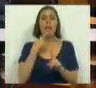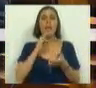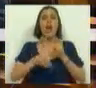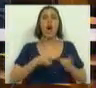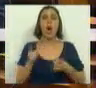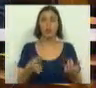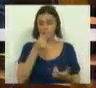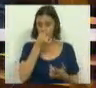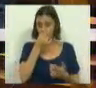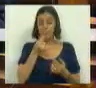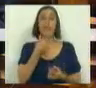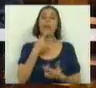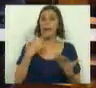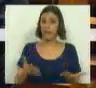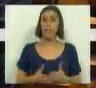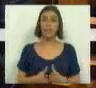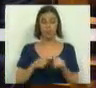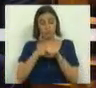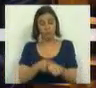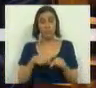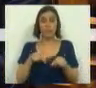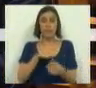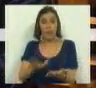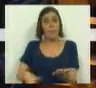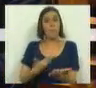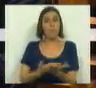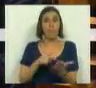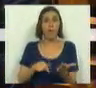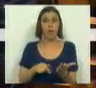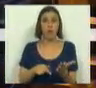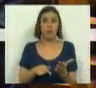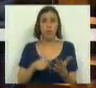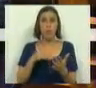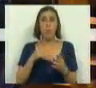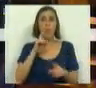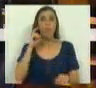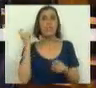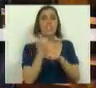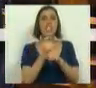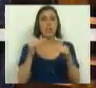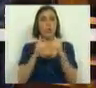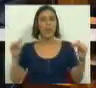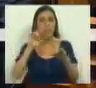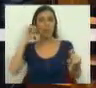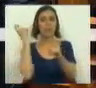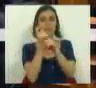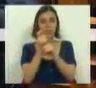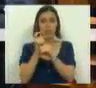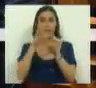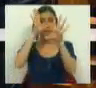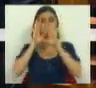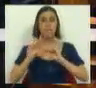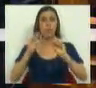dizer? Quer dizer que, de acordo com esta proposta, o grau de exigência de